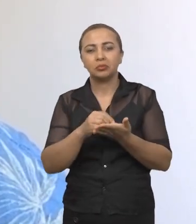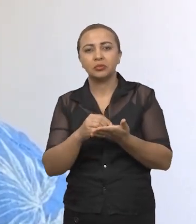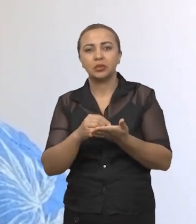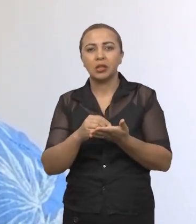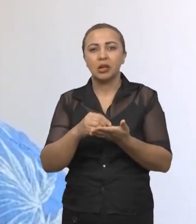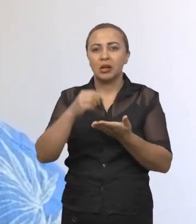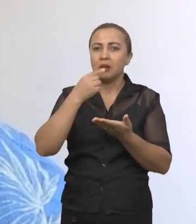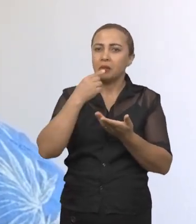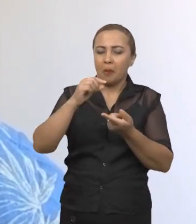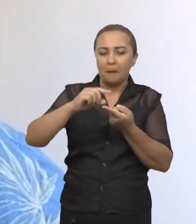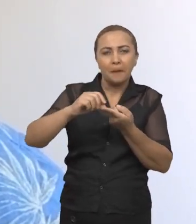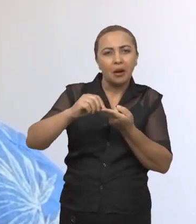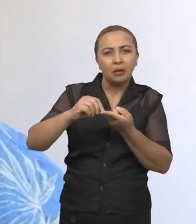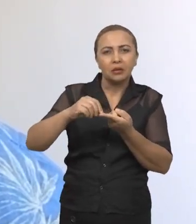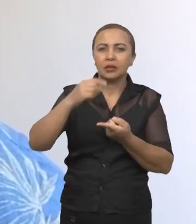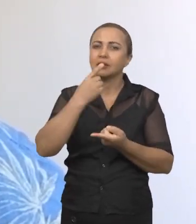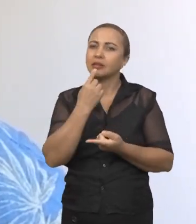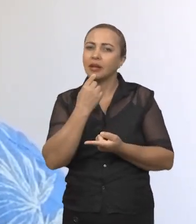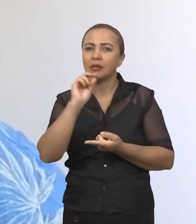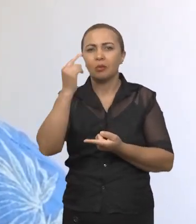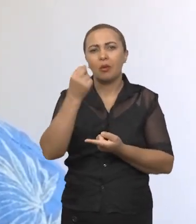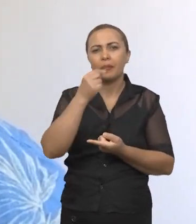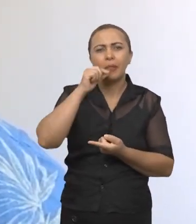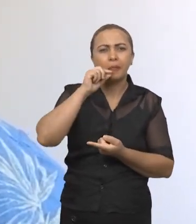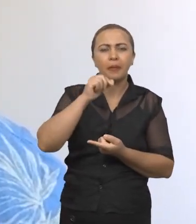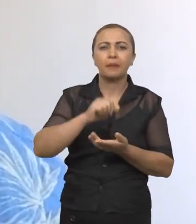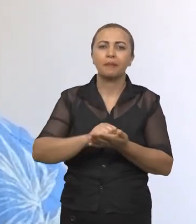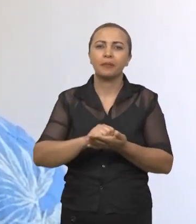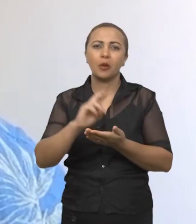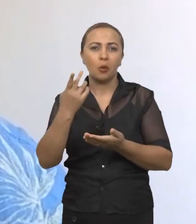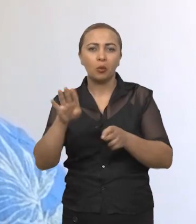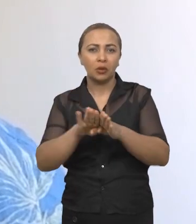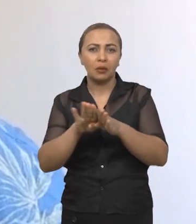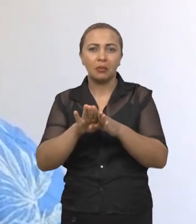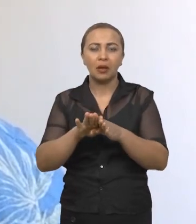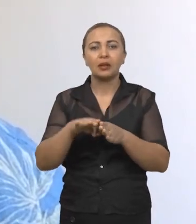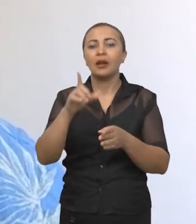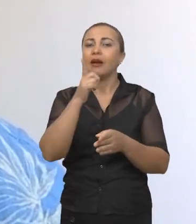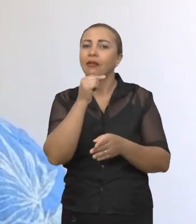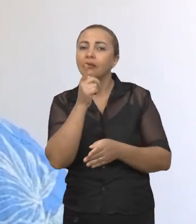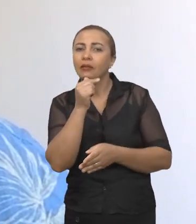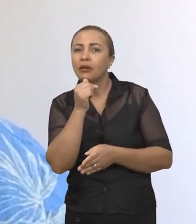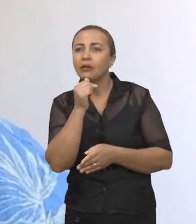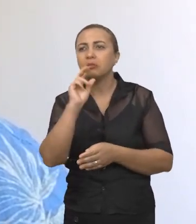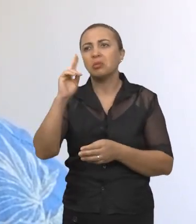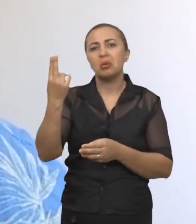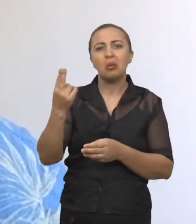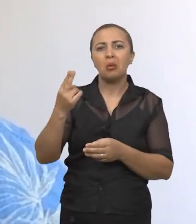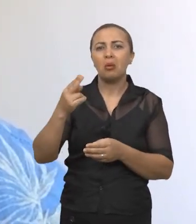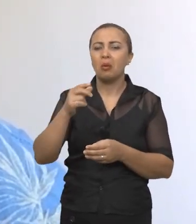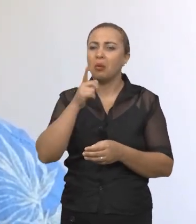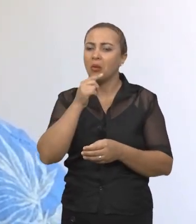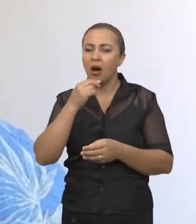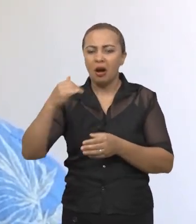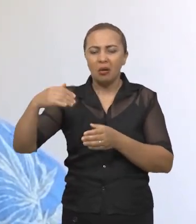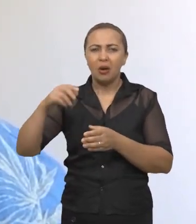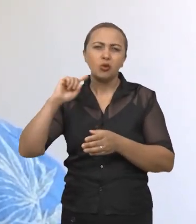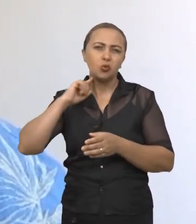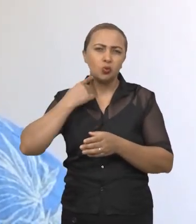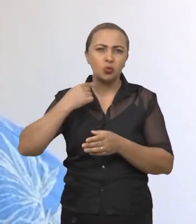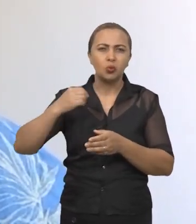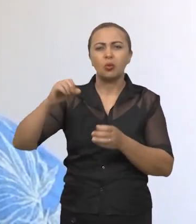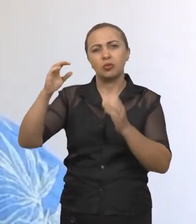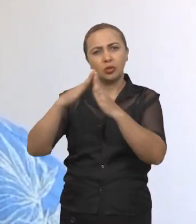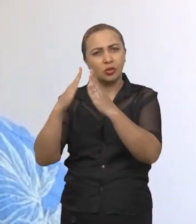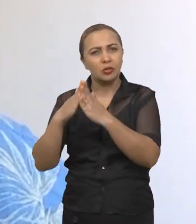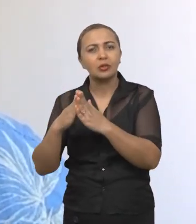amostras de fluidos biológicos, né, como eu falei, soro sanguíneo ou saliva, ou mesmo amostras de água, amostras de esgoto doméstico,